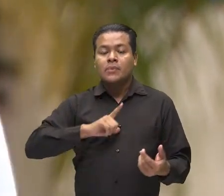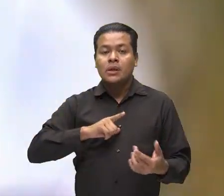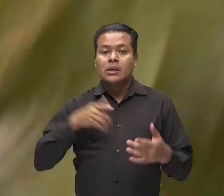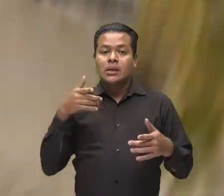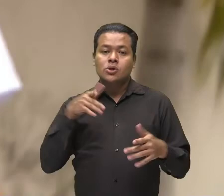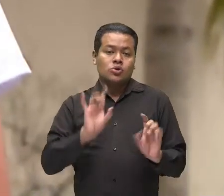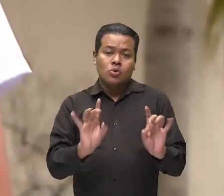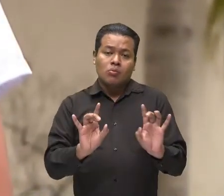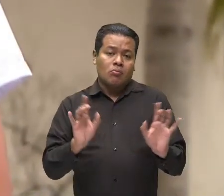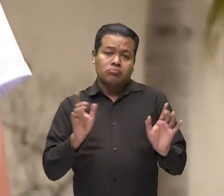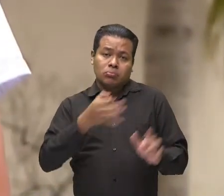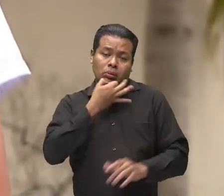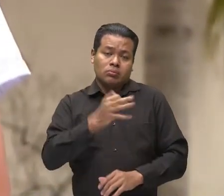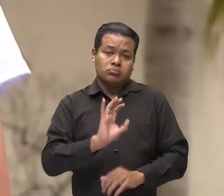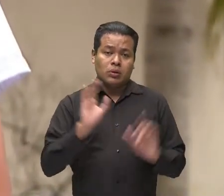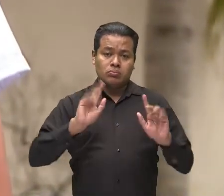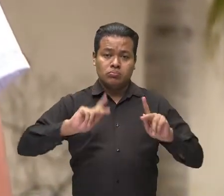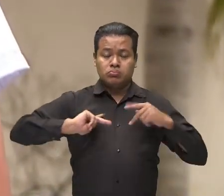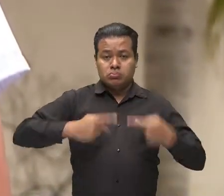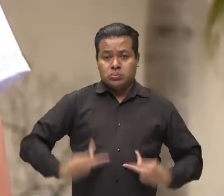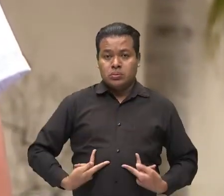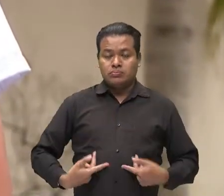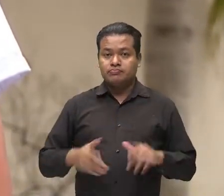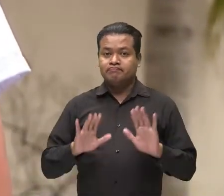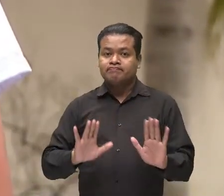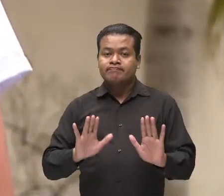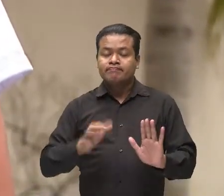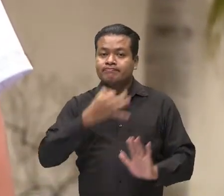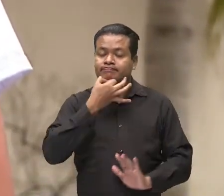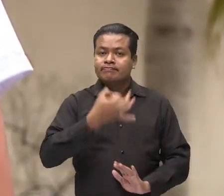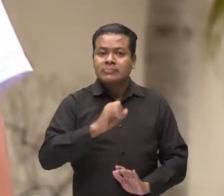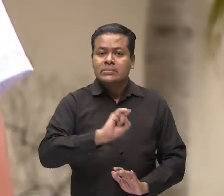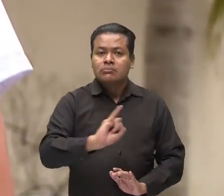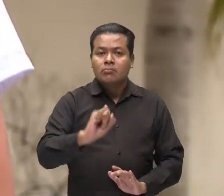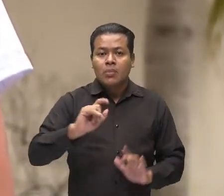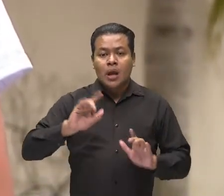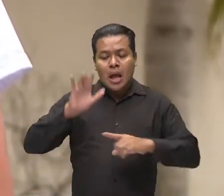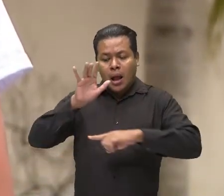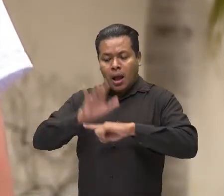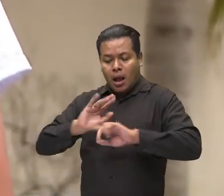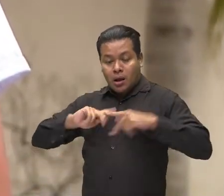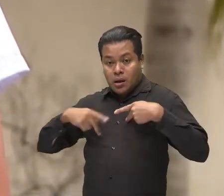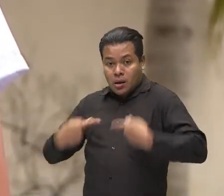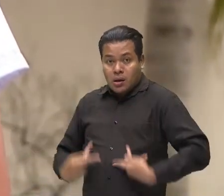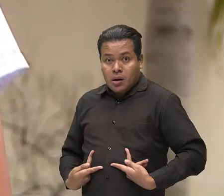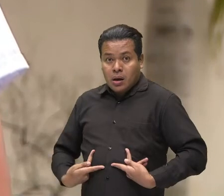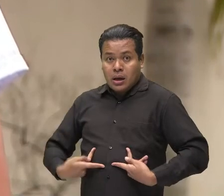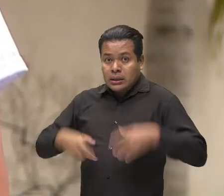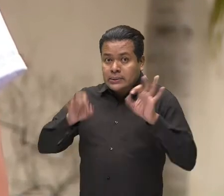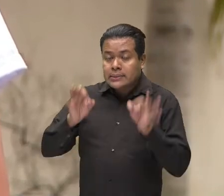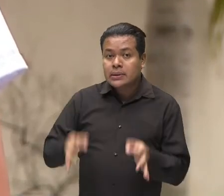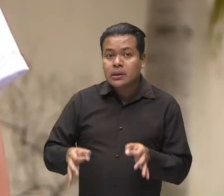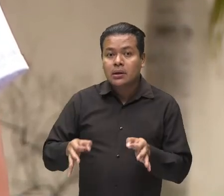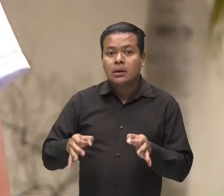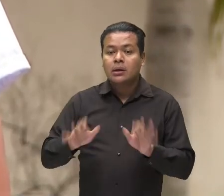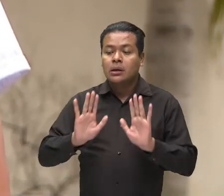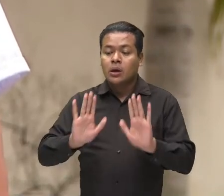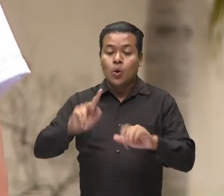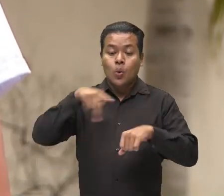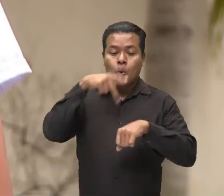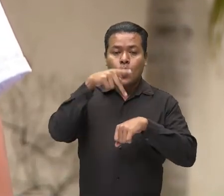interferência nisso. Quando a ajuda humanitária ela é bem encaixada, então o país